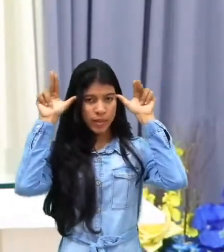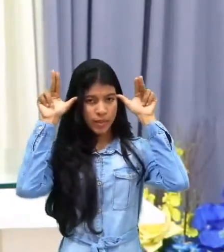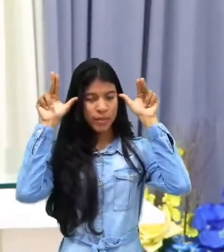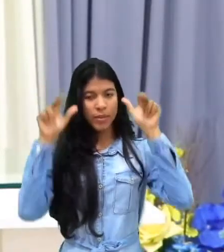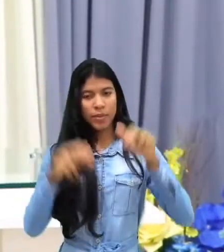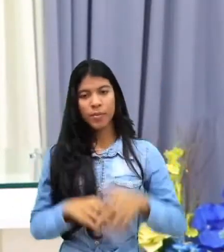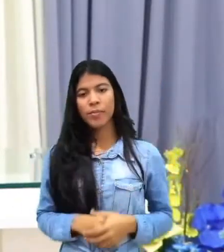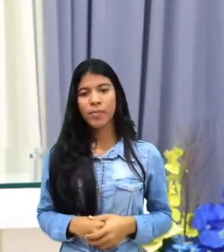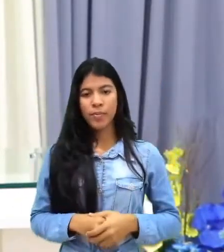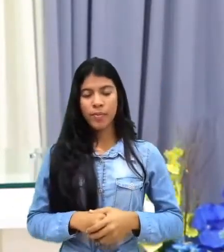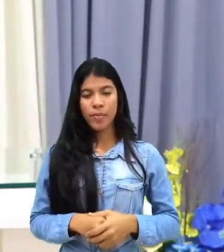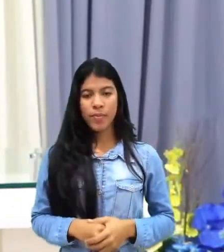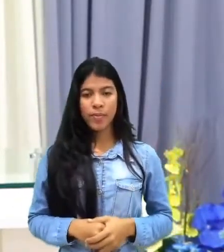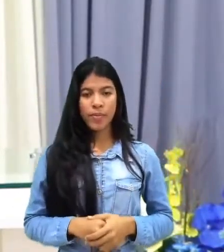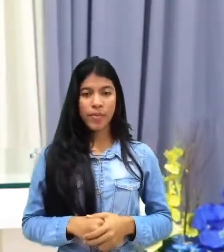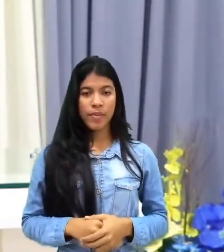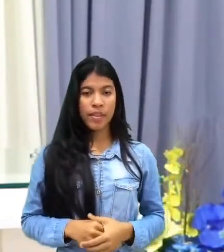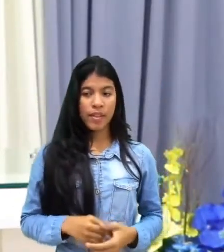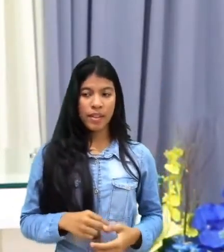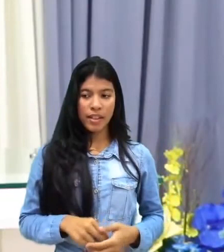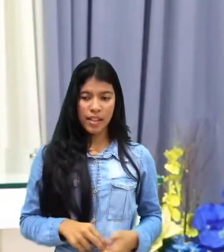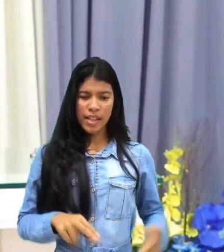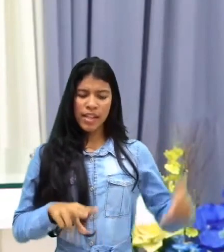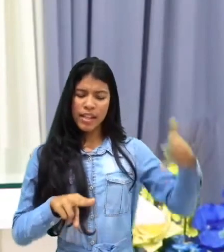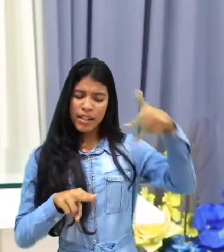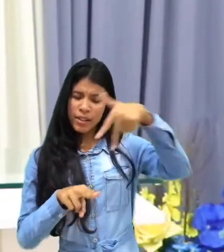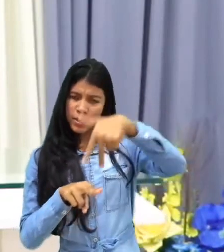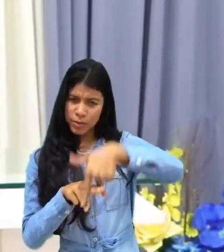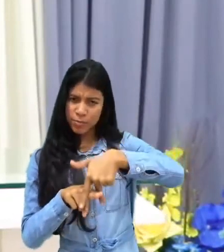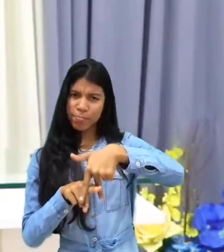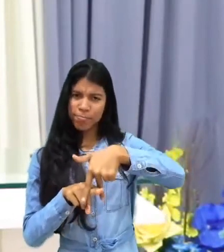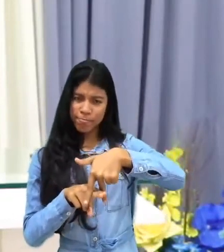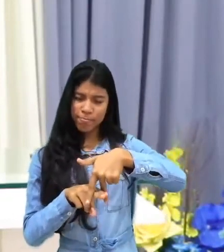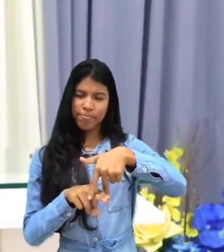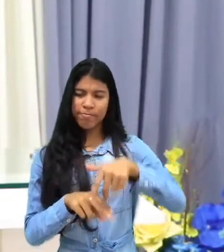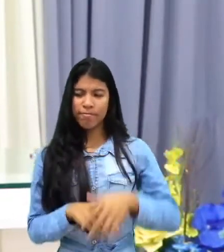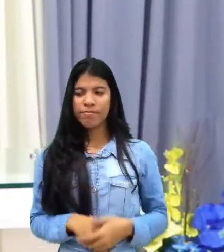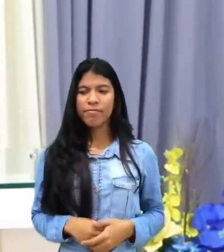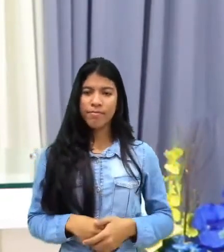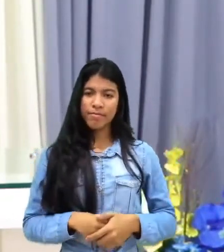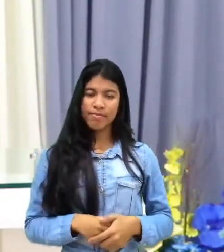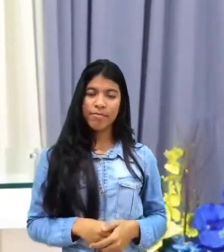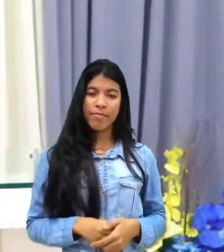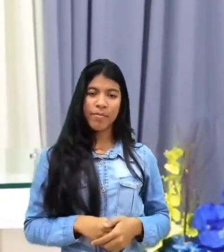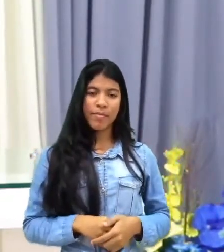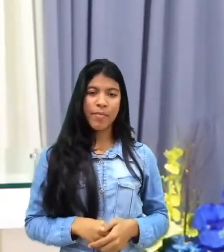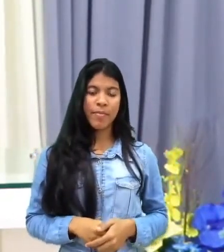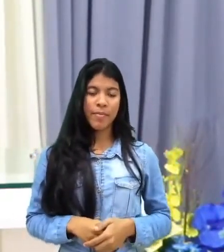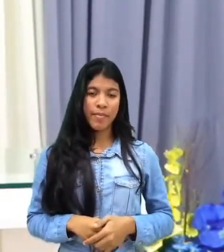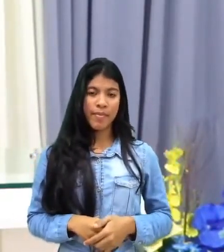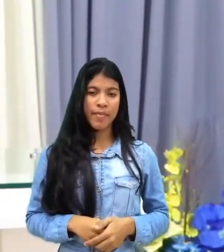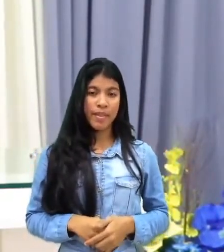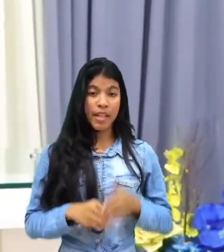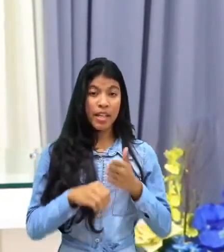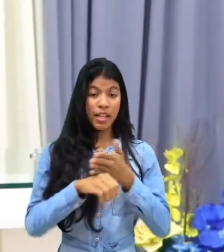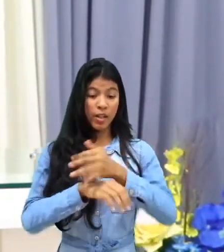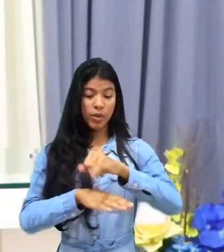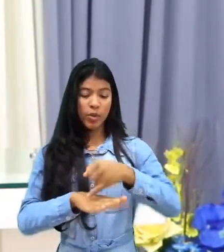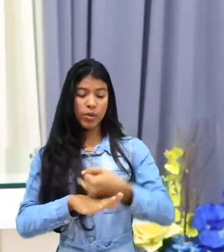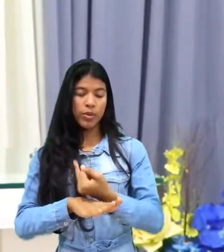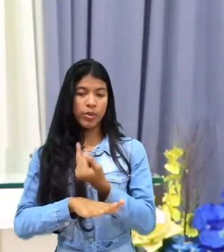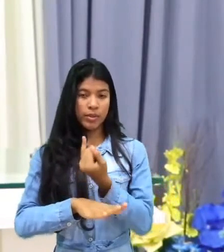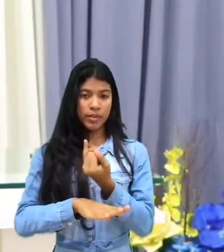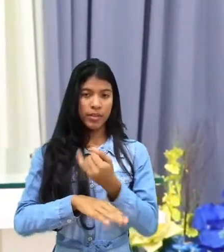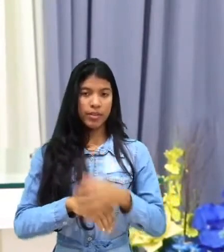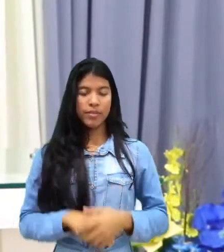jumentinho, e ele amontou no jumento e entrou em Jerusalém, amontado em um jumento. E o jumento